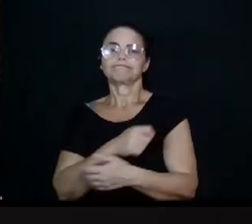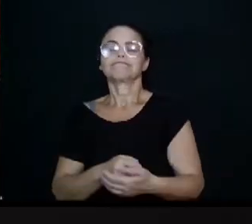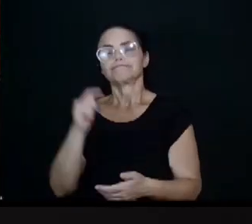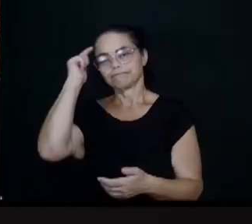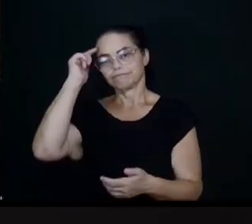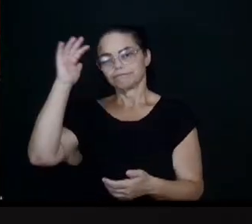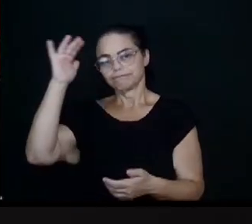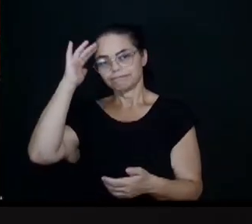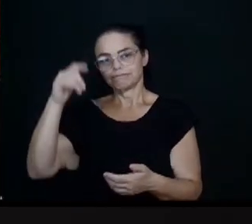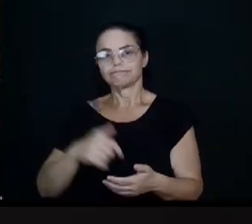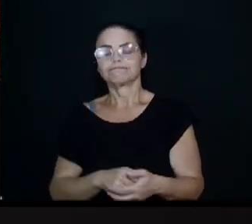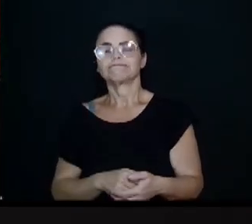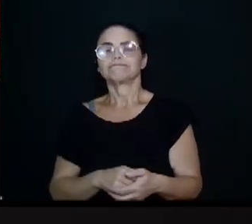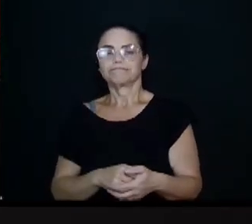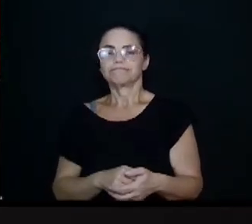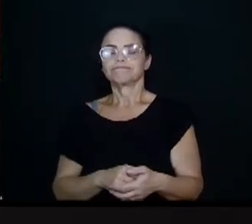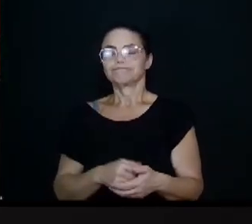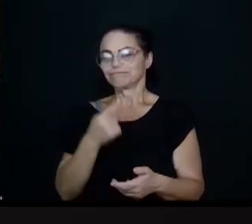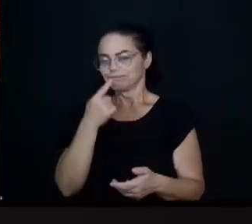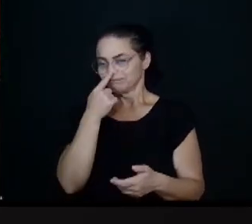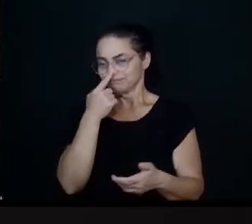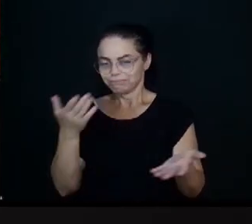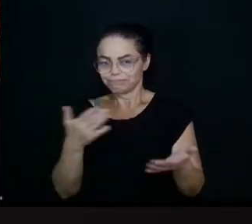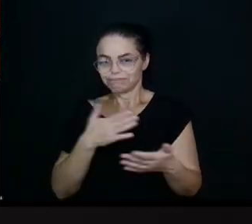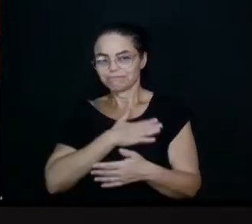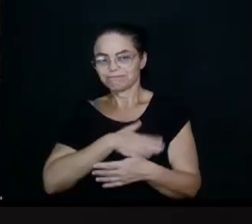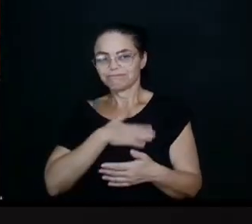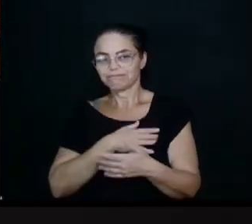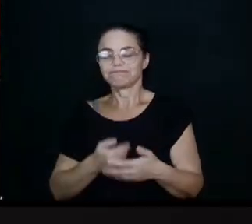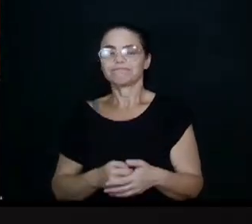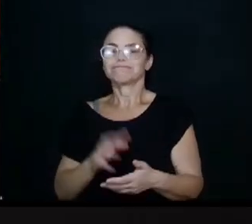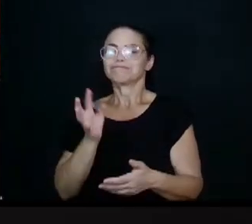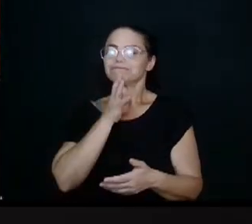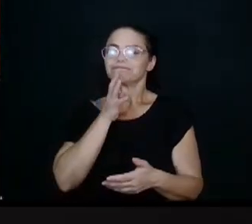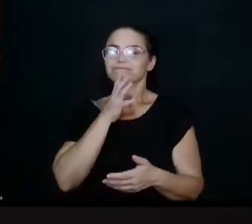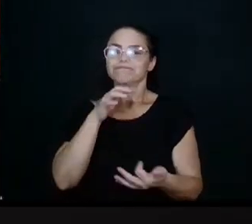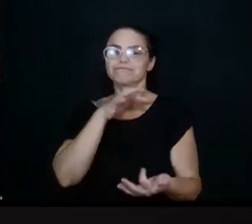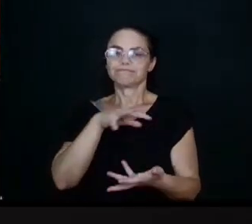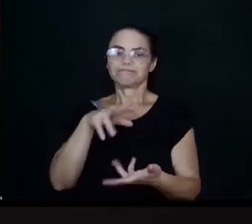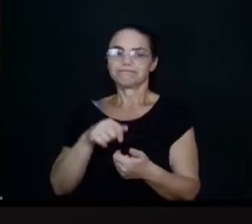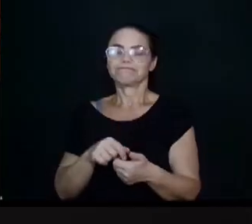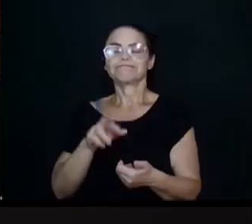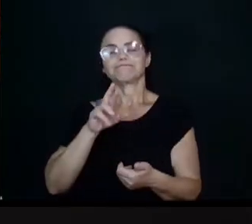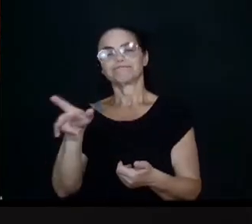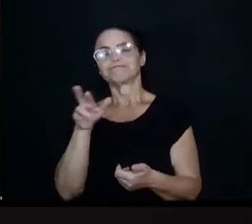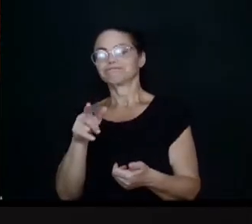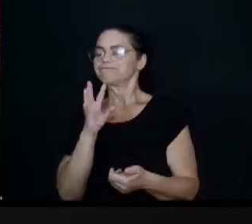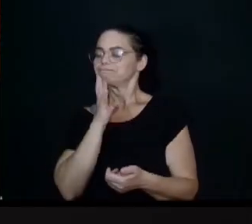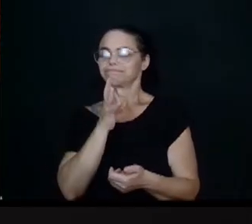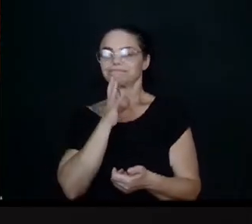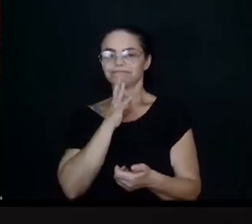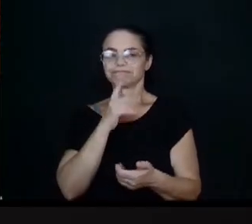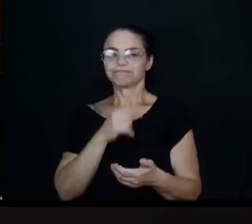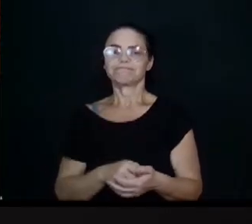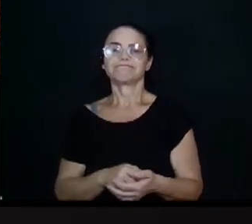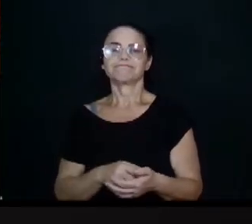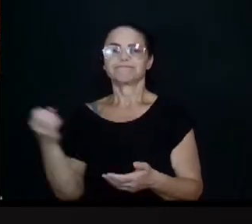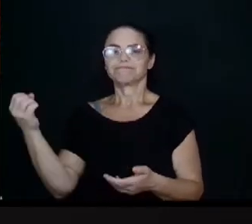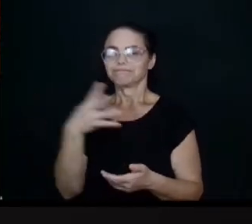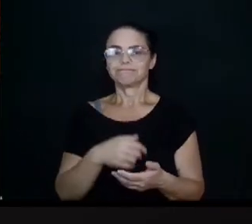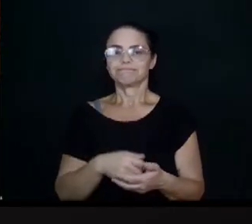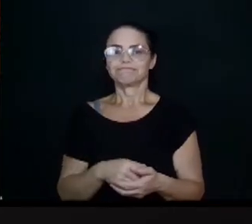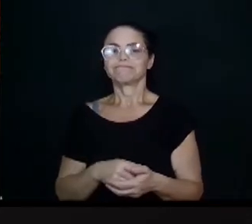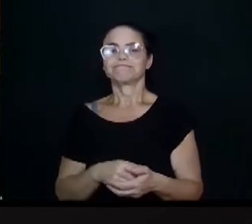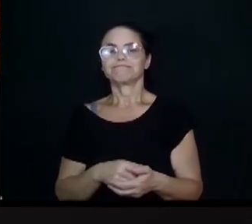teria afinidade, entendeu? Então aqui dentro ele vai conhecer um mundo que ele não conhece, é um mundo novo para ele. Ele só tem